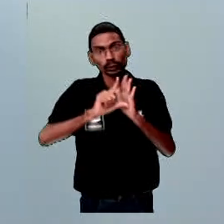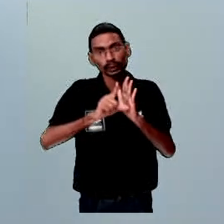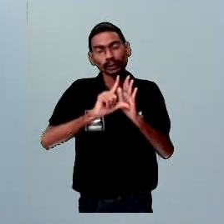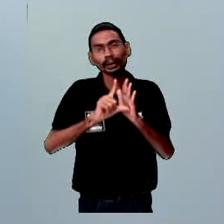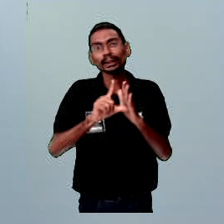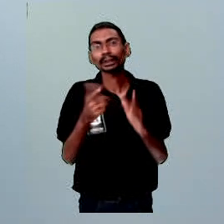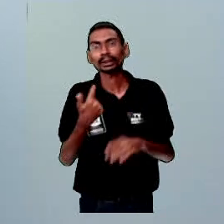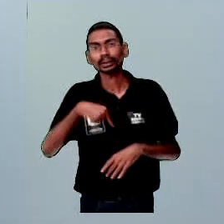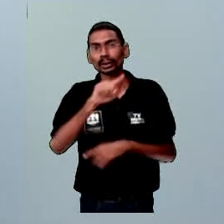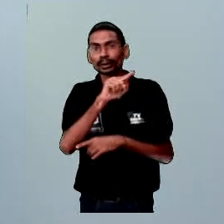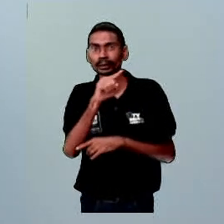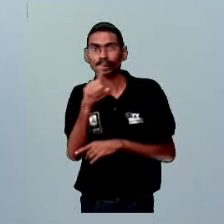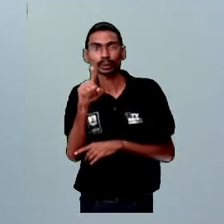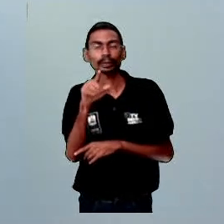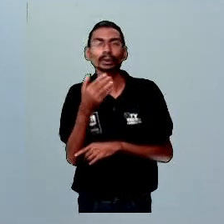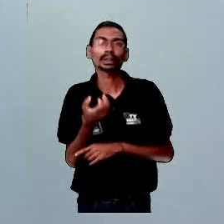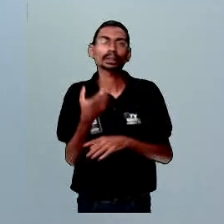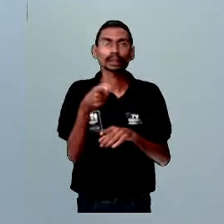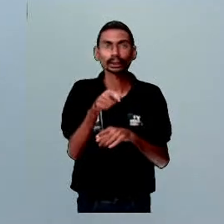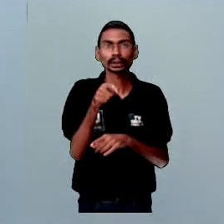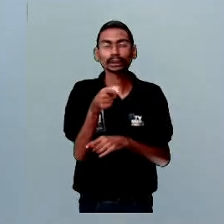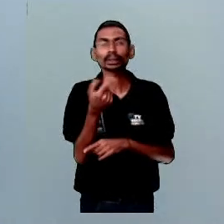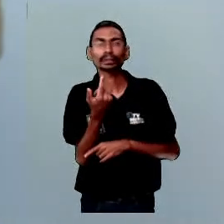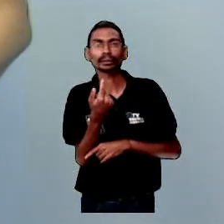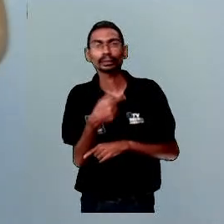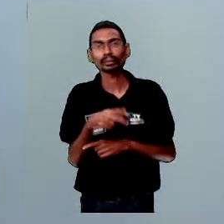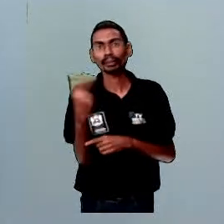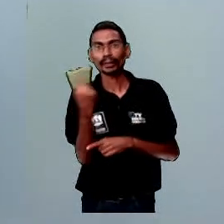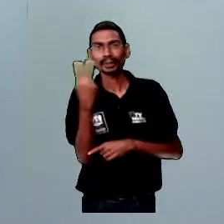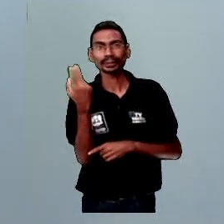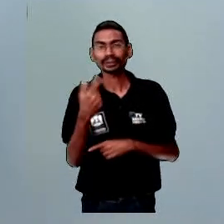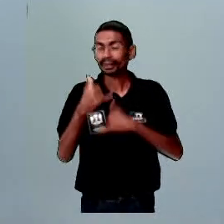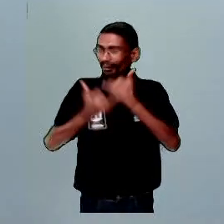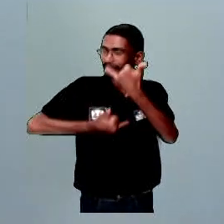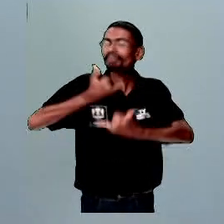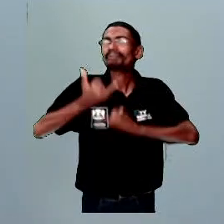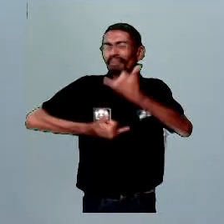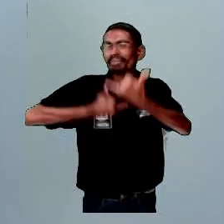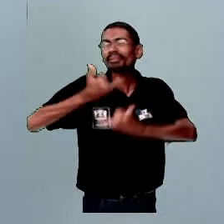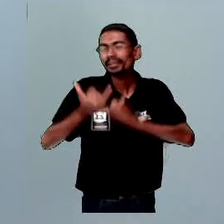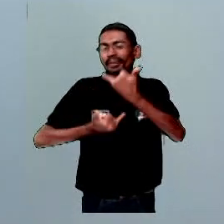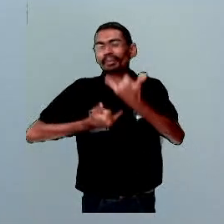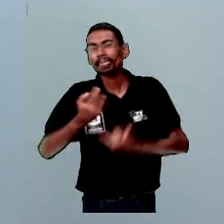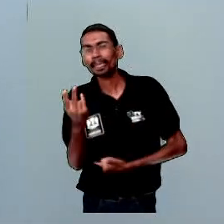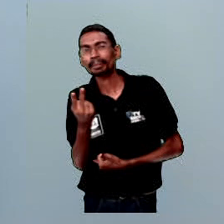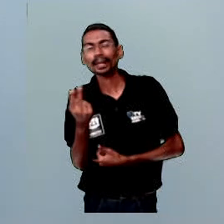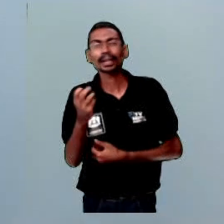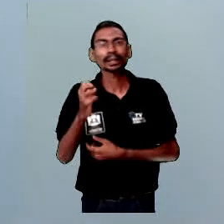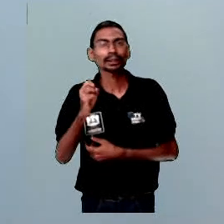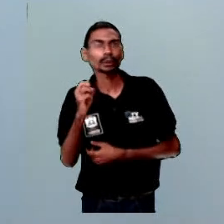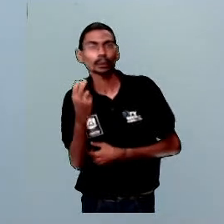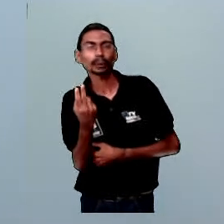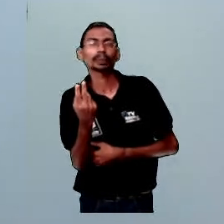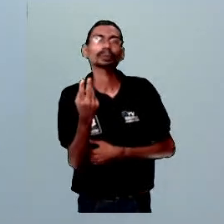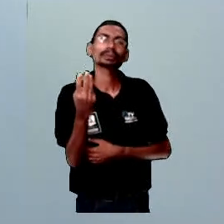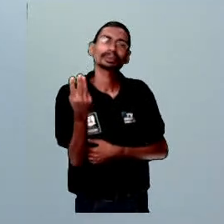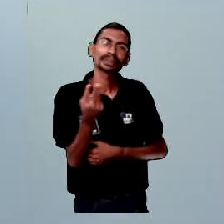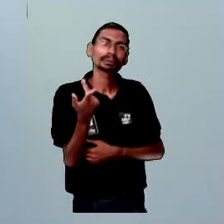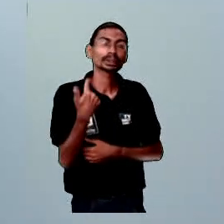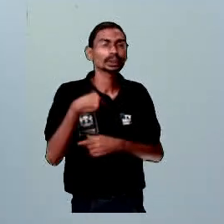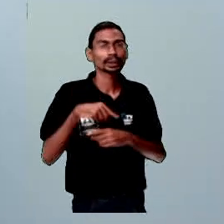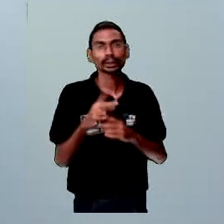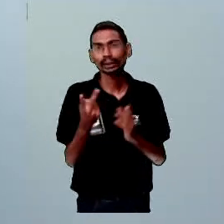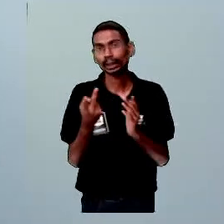valor. E aí a gente brinca muito disso, né, gente? De par ou ímpar. Então, eu preciso saber o que é que